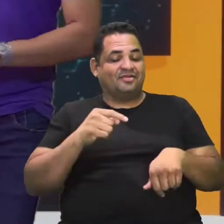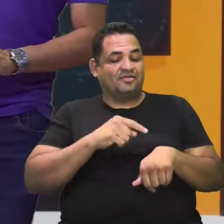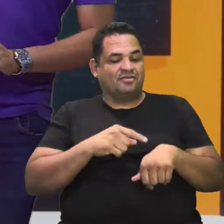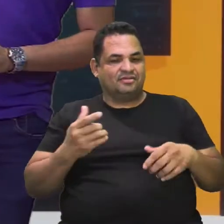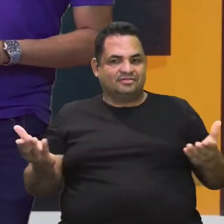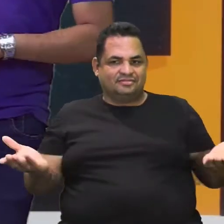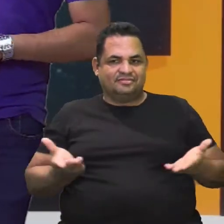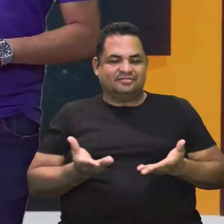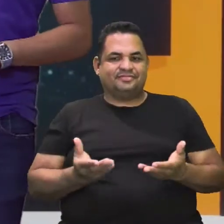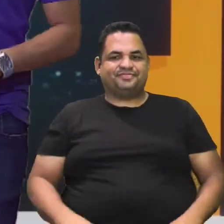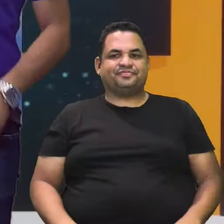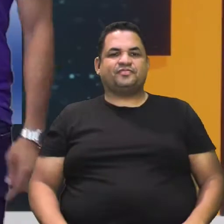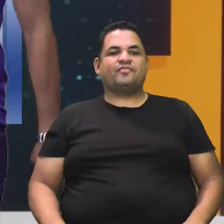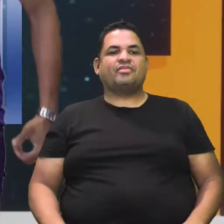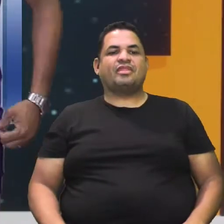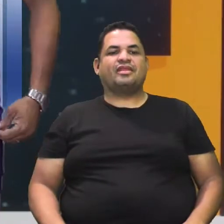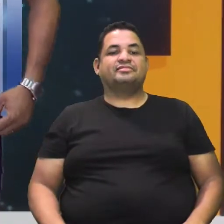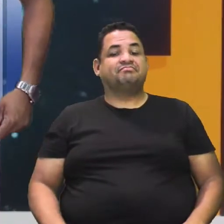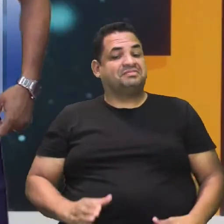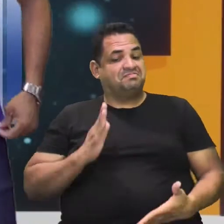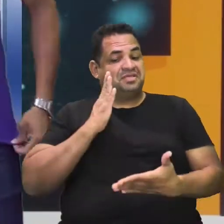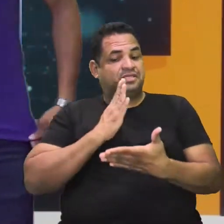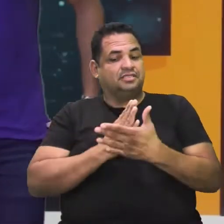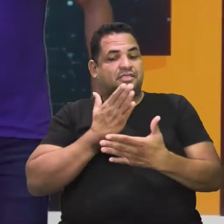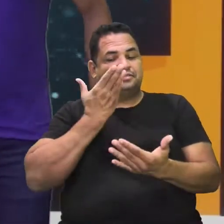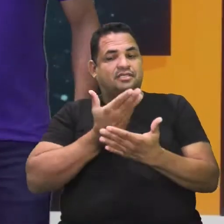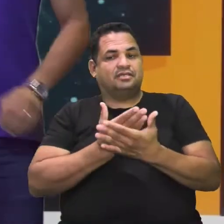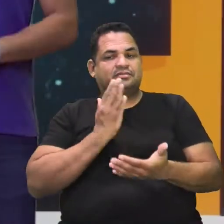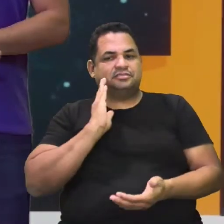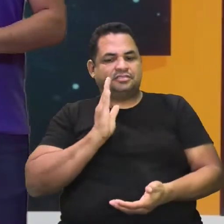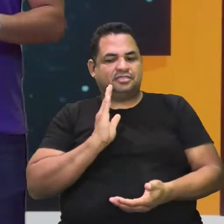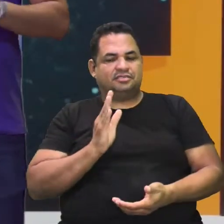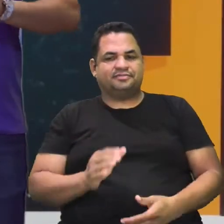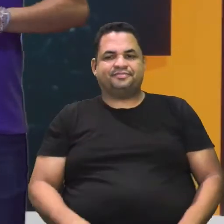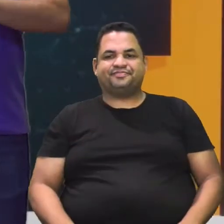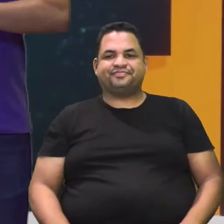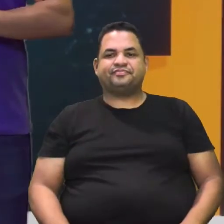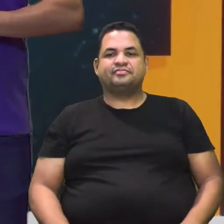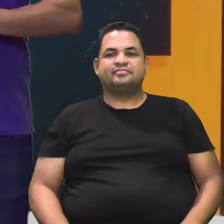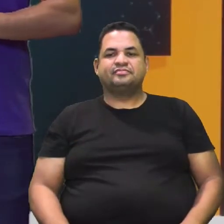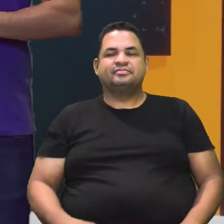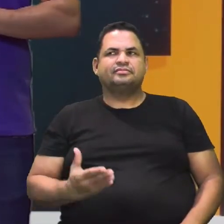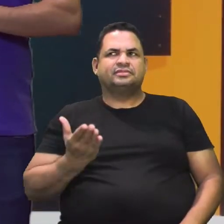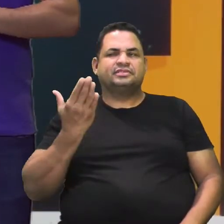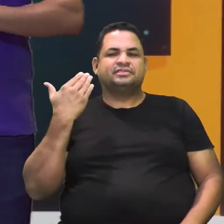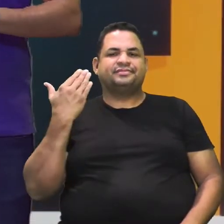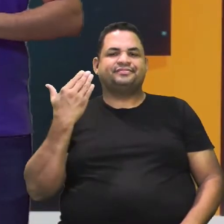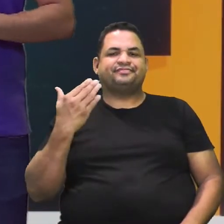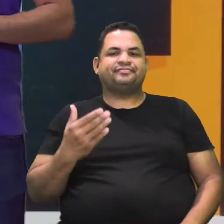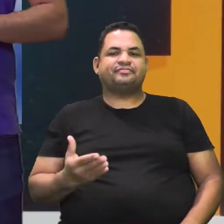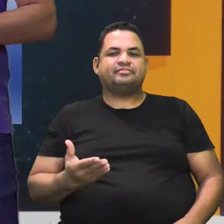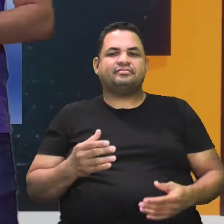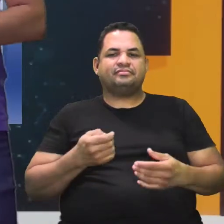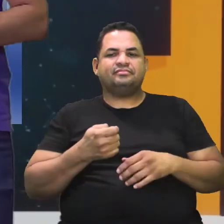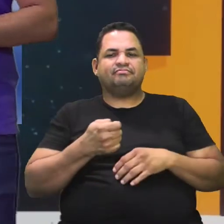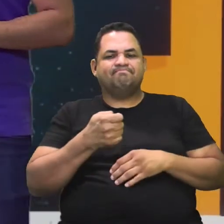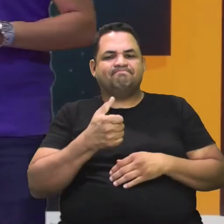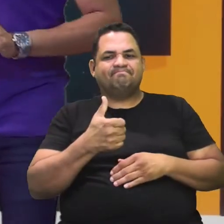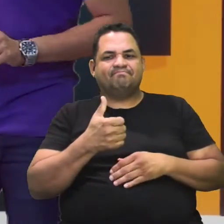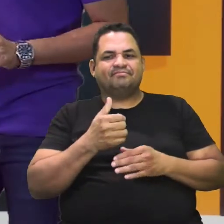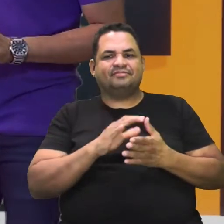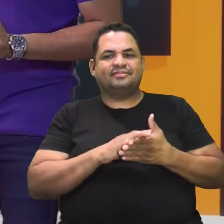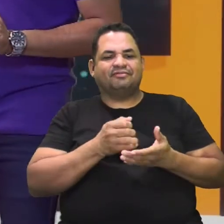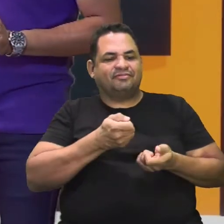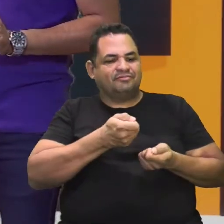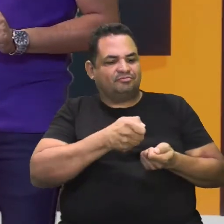no momento, né? A gente está chegando na metade das aulas, olha só, passa rápido. Esses dias atrás aí, quase que eu fui